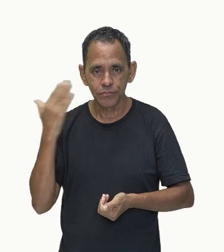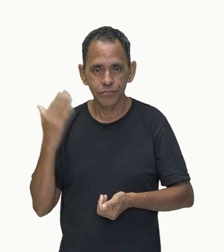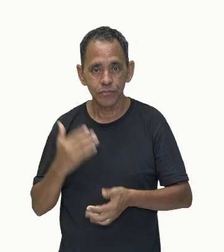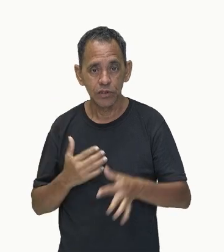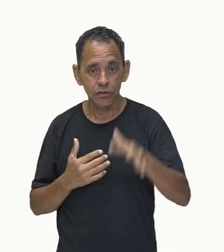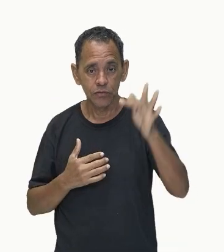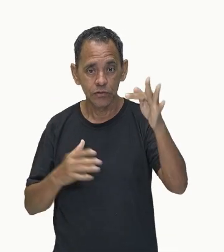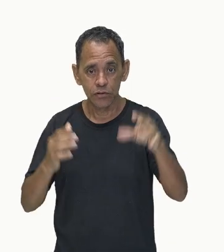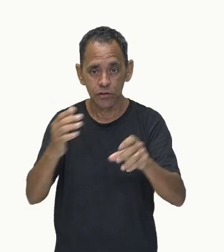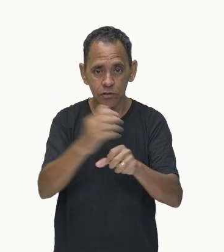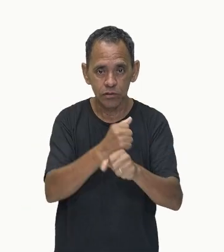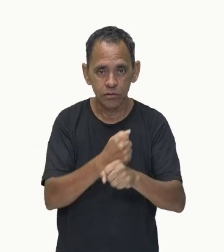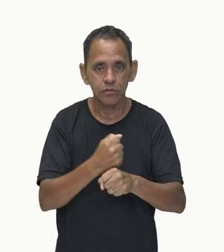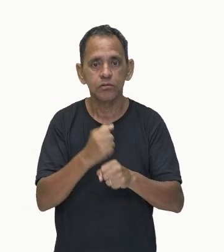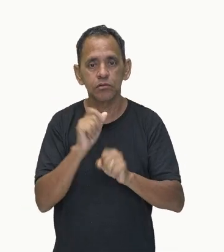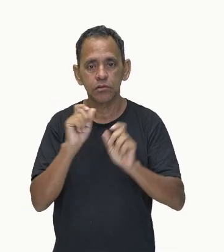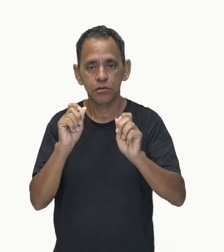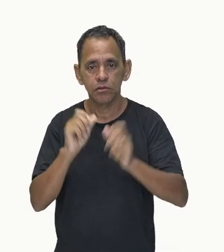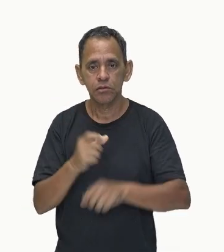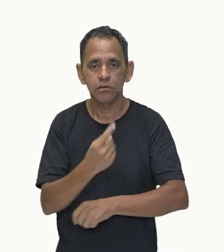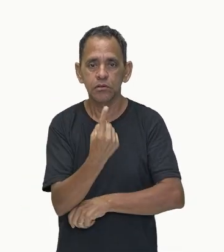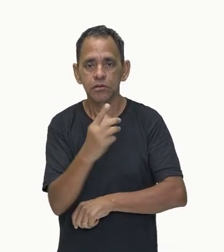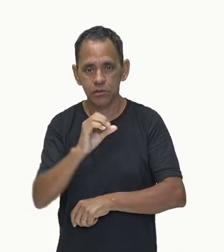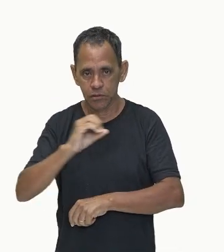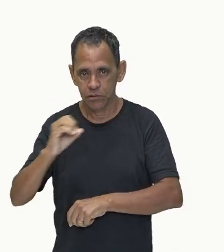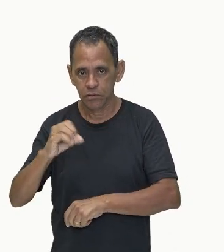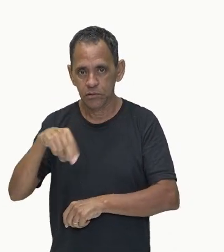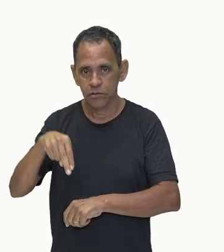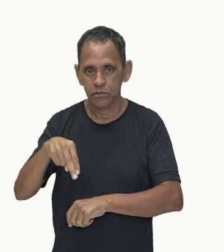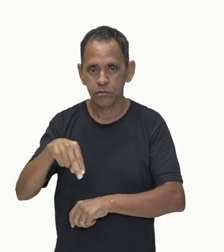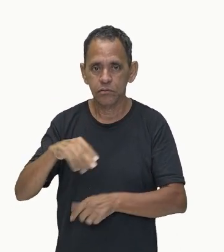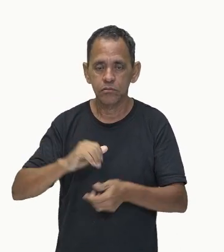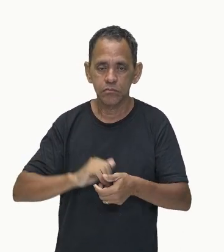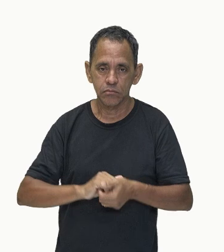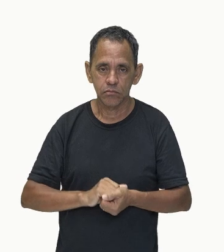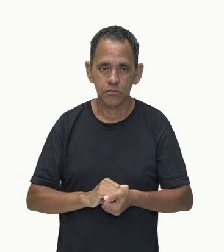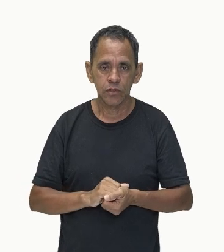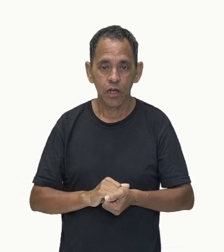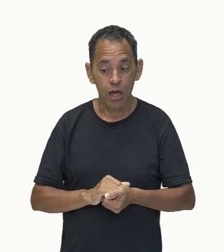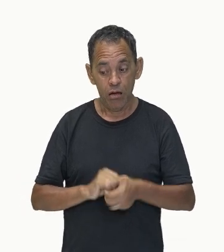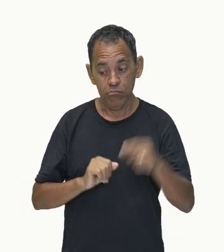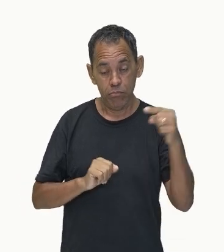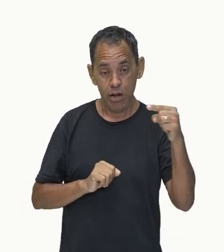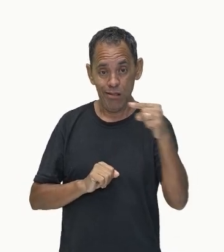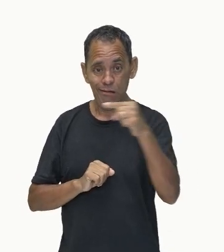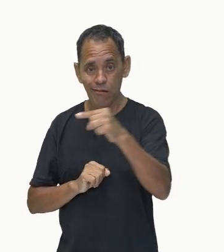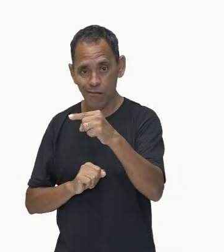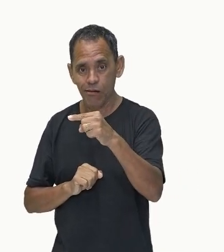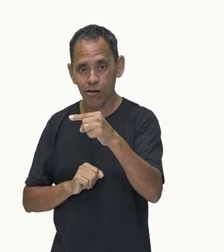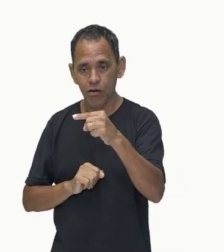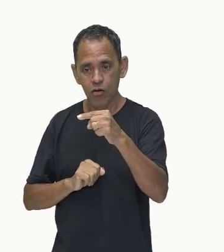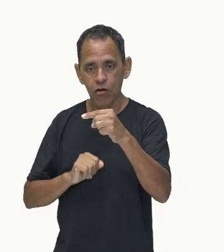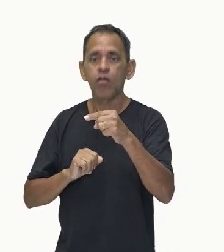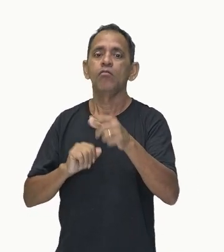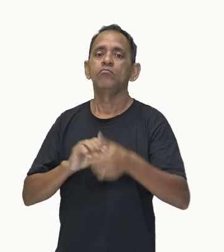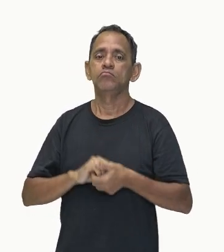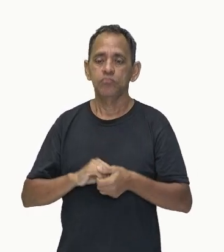newtons. Tá? Essa força foi aplicada na caixa. A caixa, ao